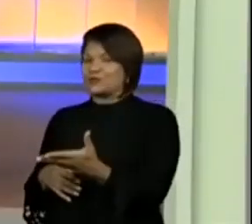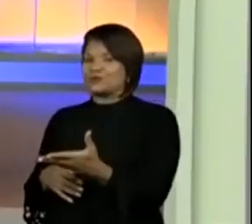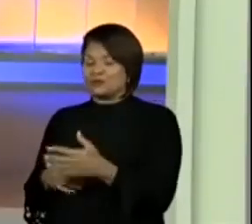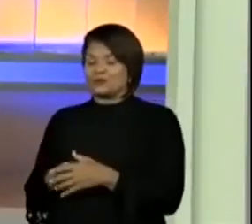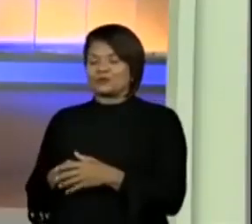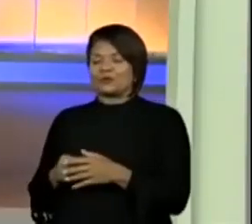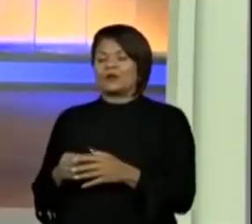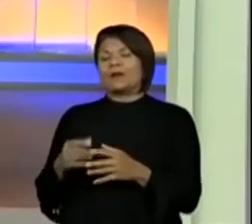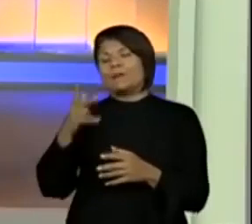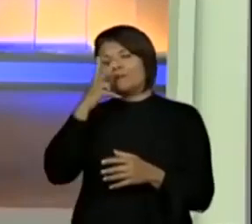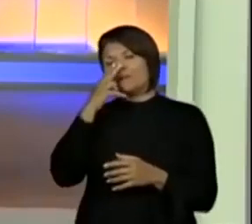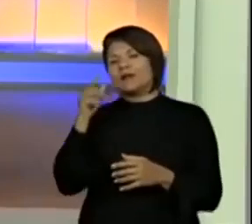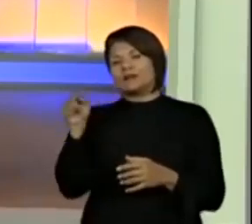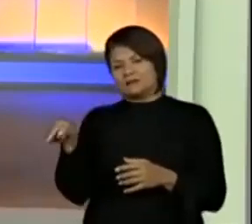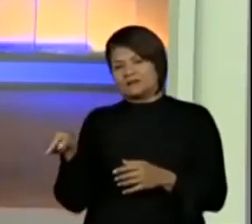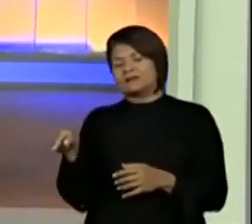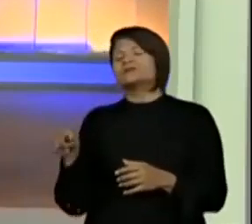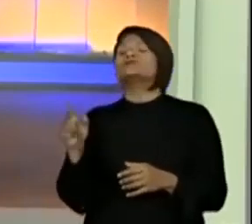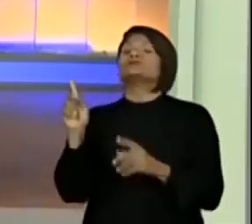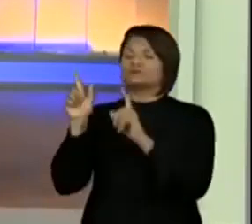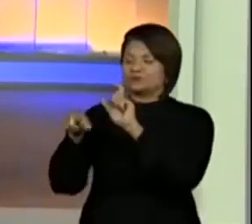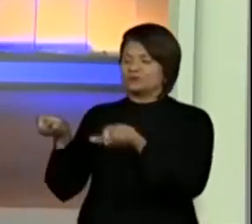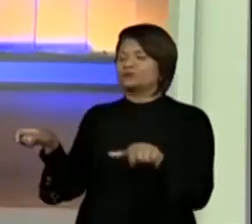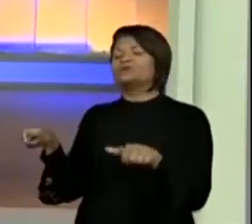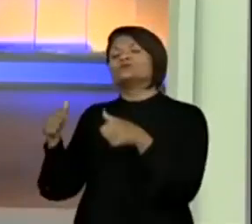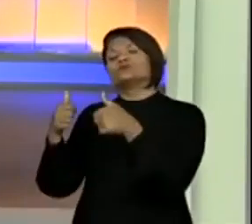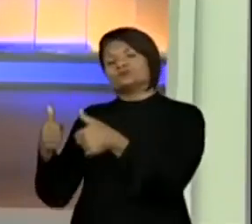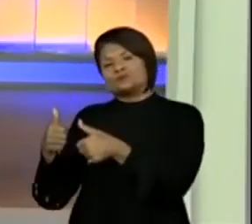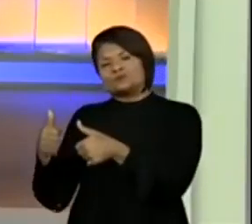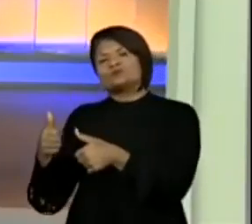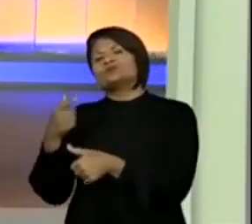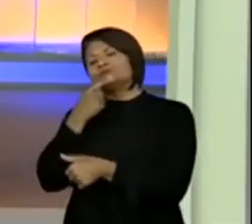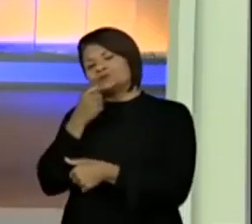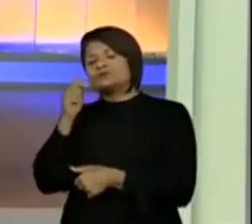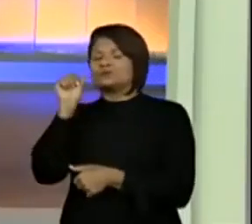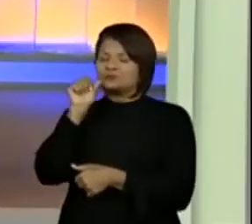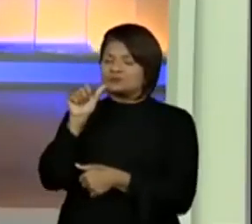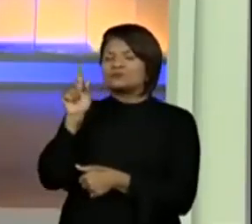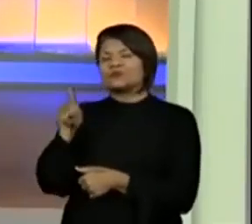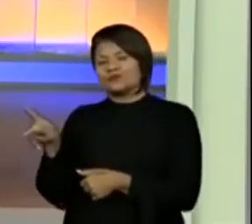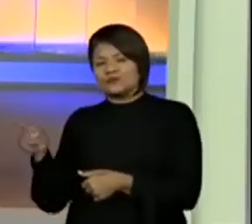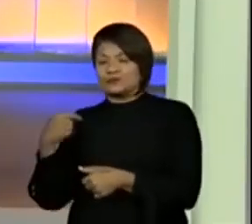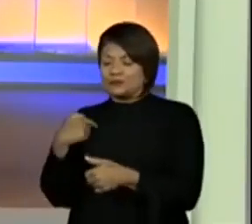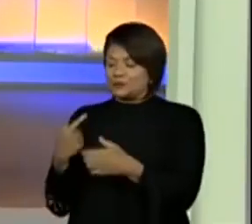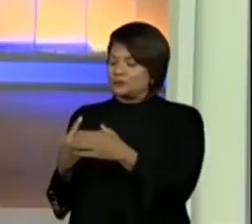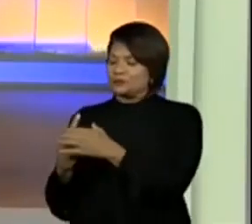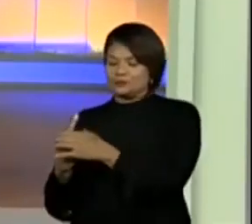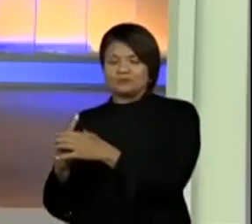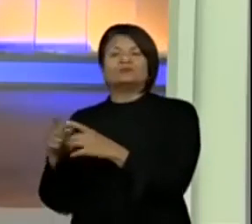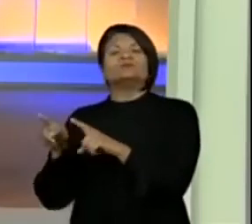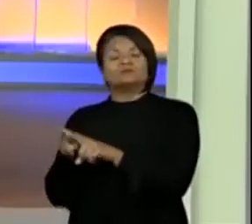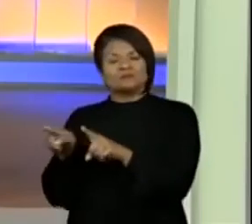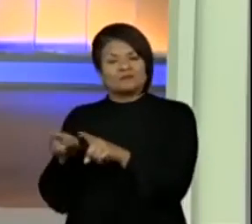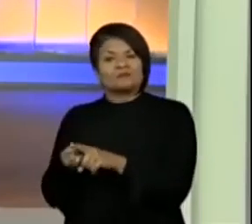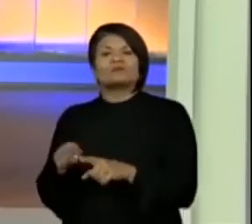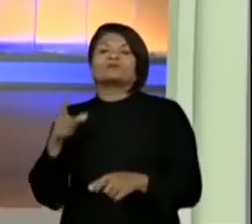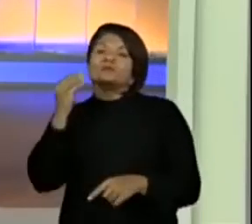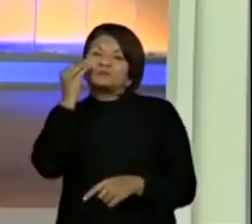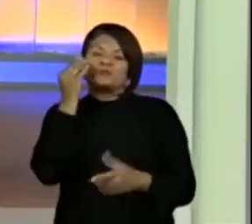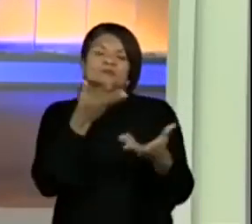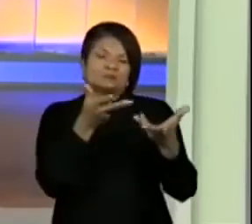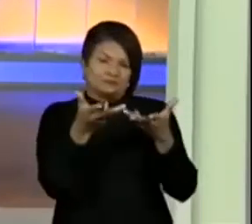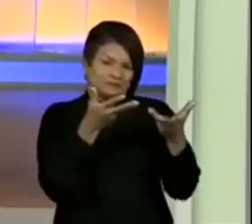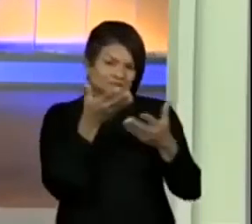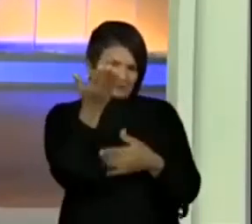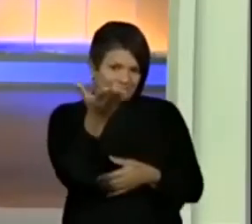terceiro lugar não tão distante assim, os professores e professoras. Eu também sou uma professora, estou lá na ponta, tentando interagir com